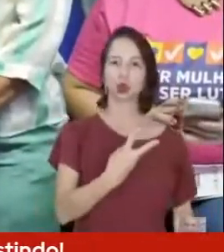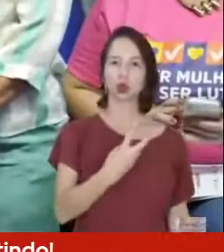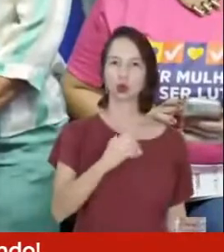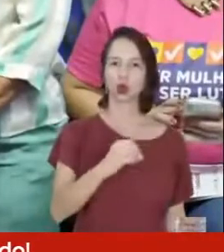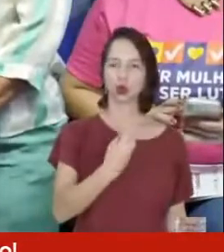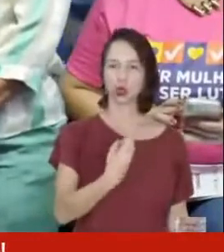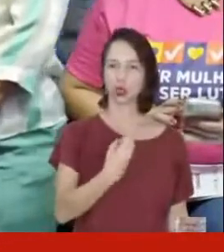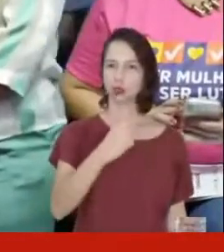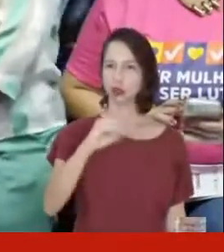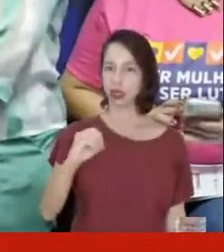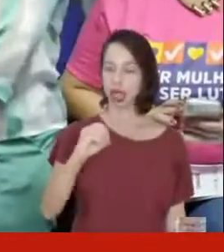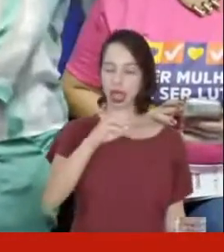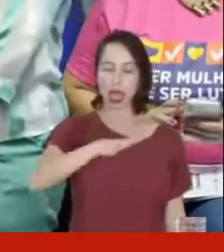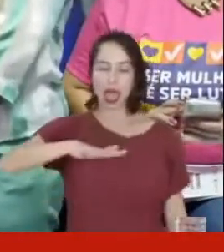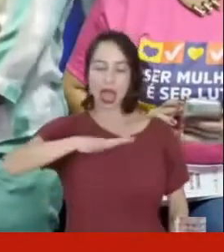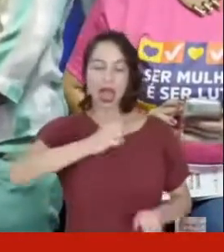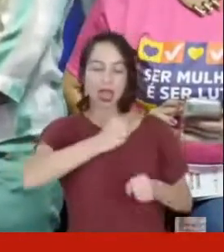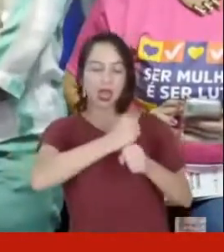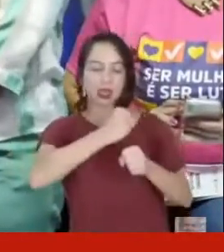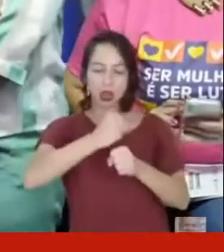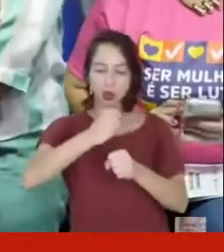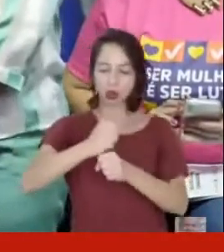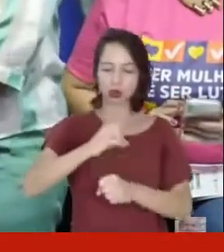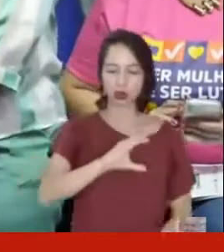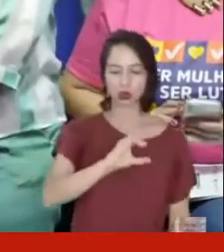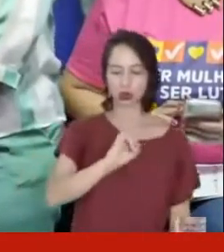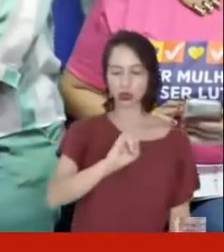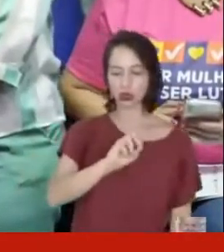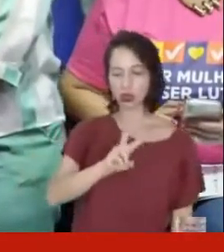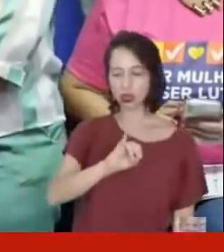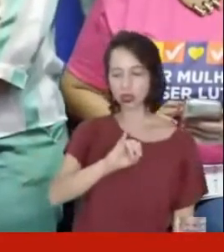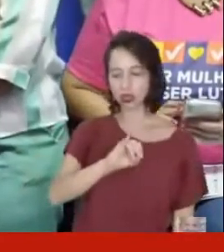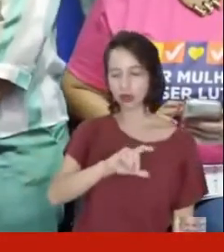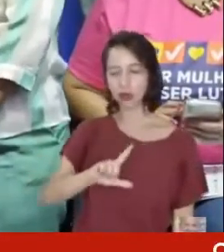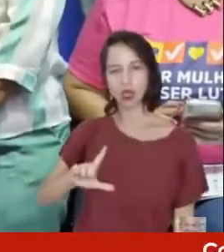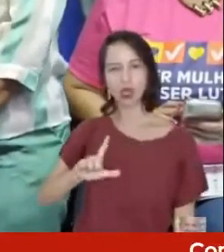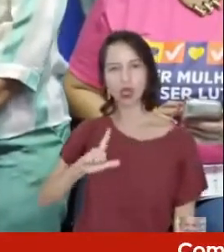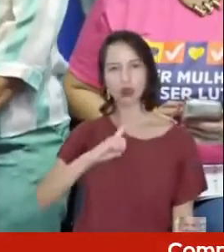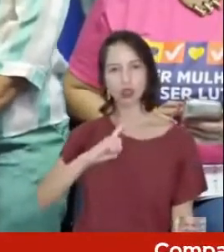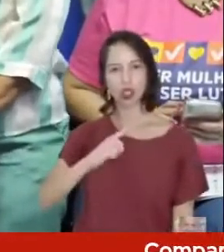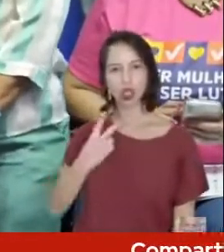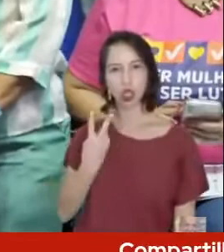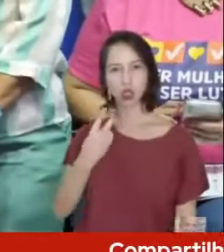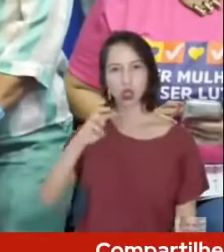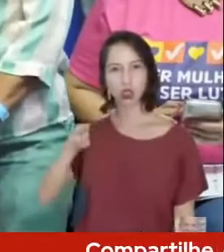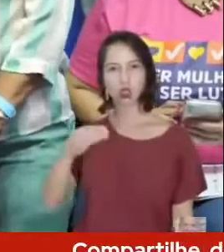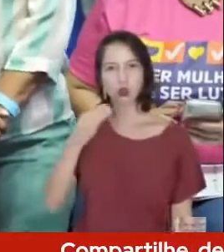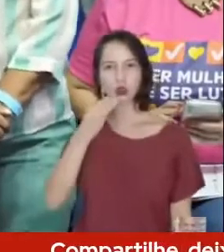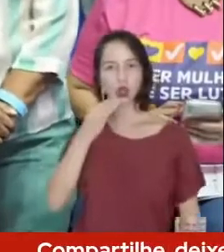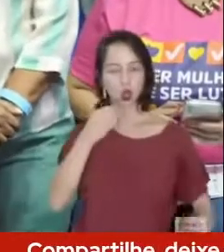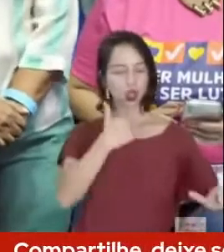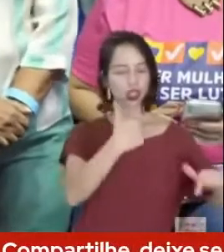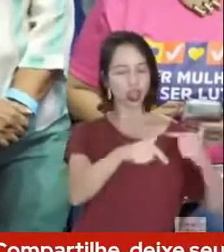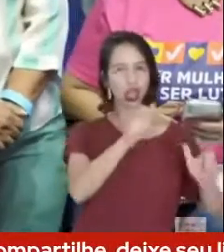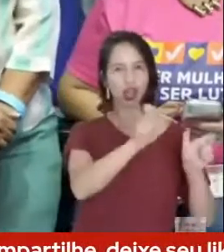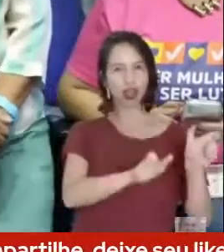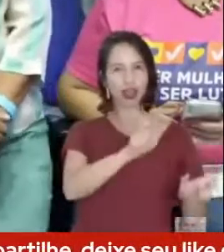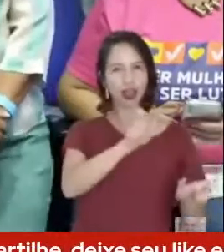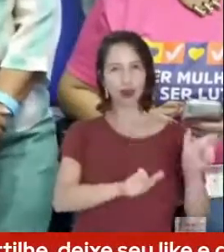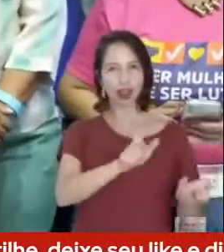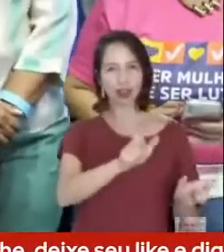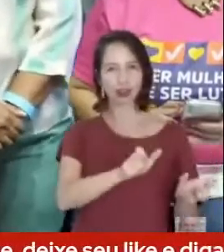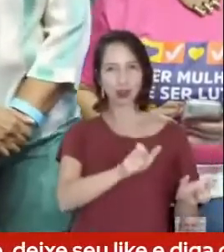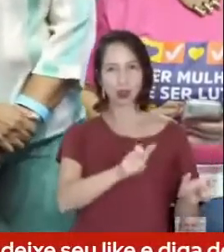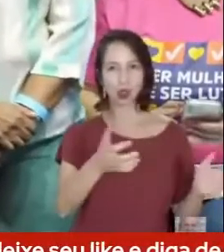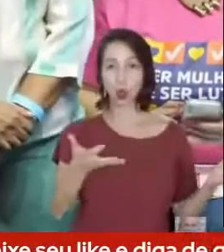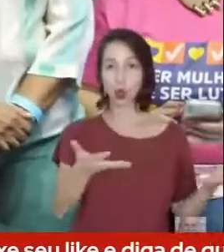diretos e 13 milhões de empregos na cadeia produtiva. Hoje, a construção civil, presidente Lula, tem 2